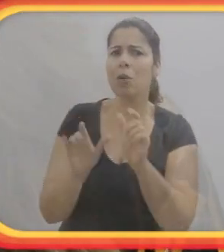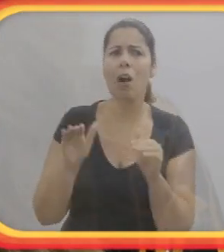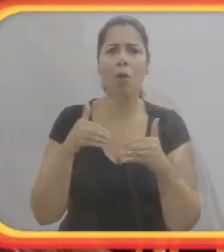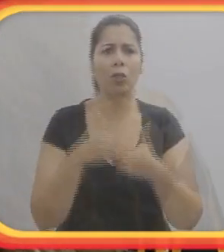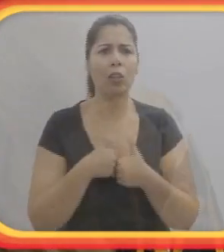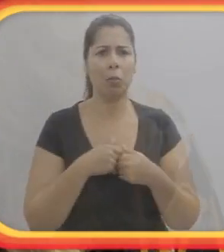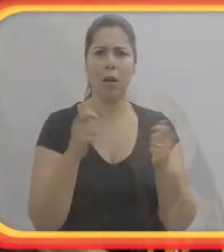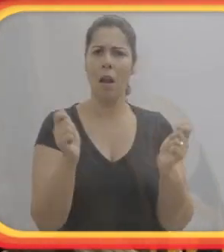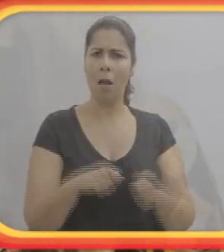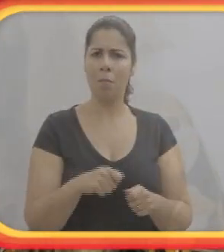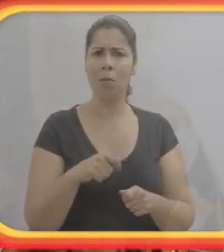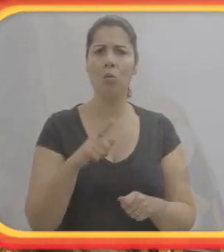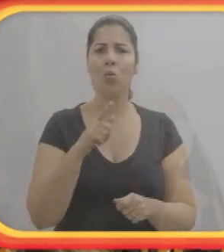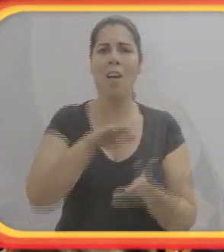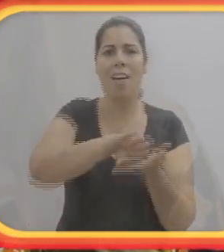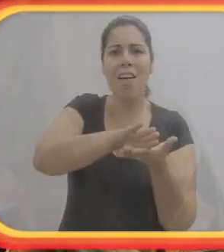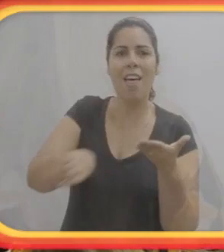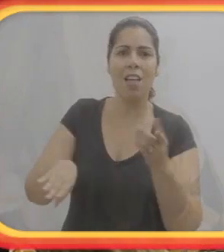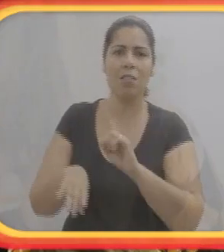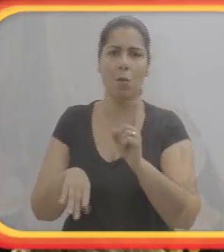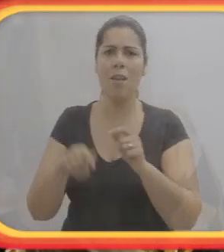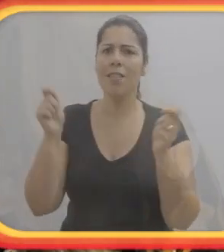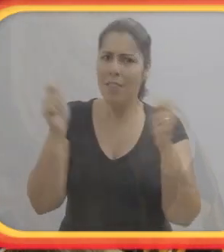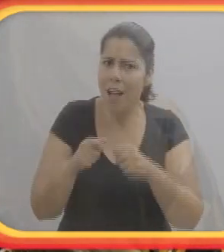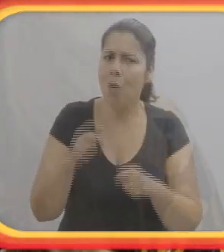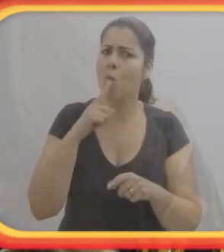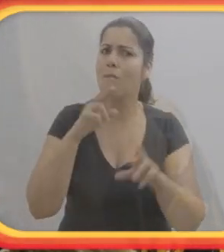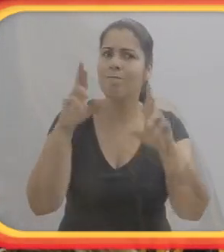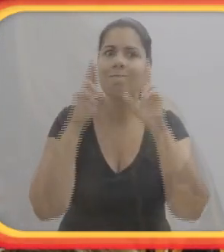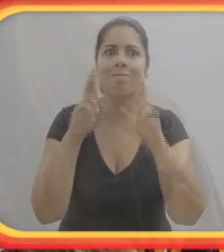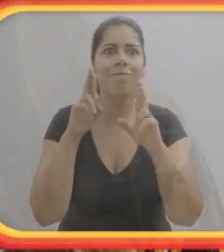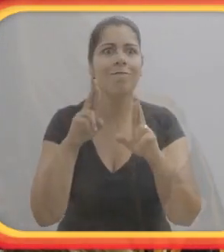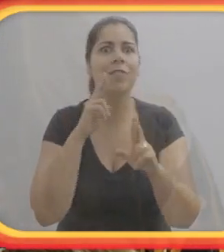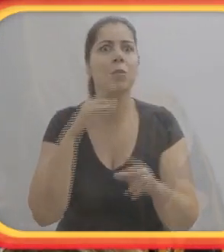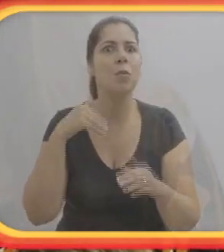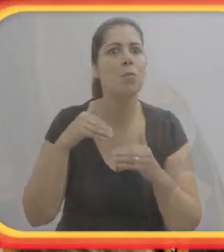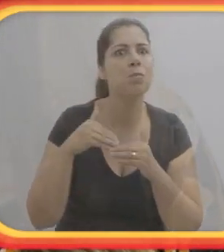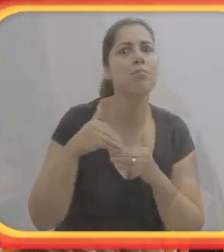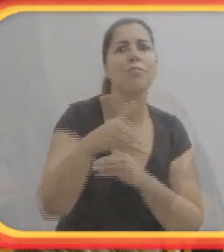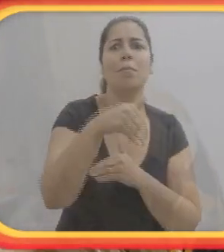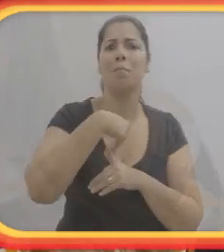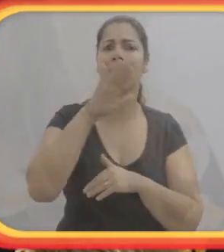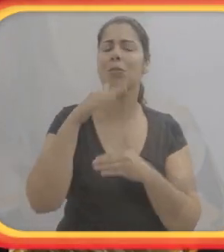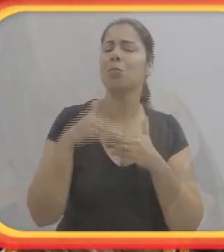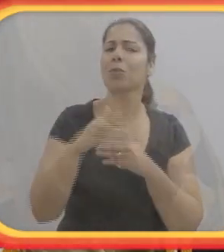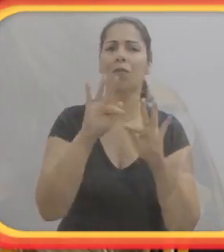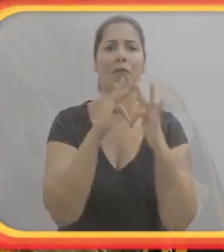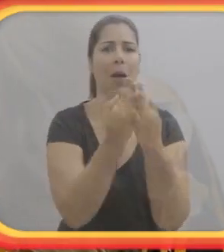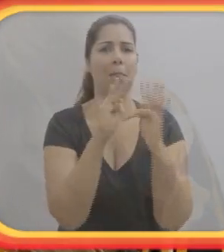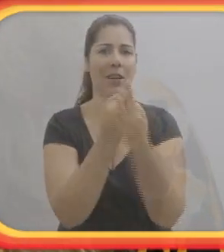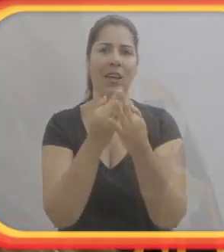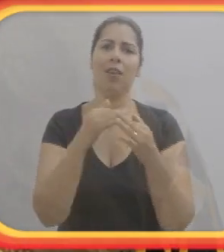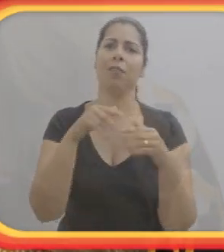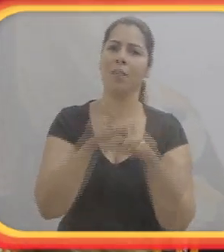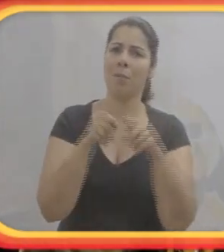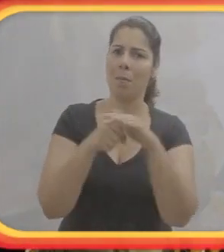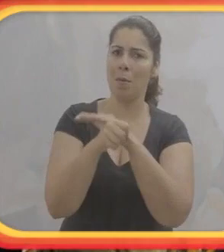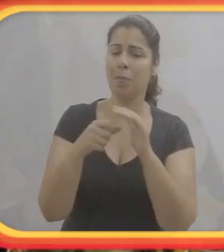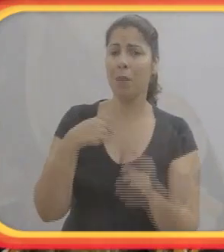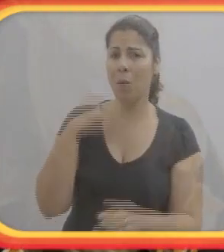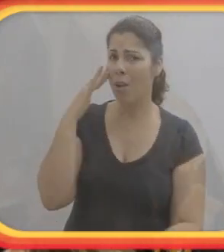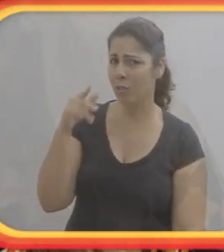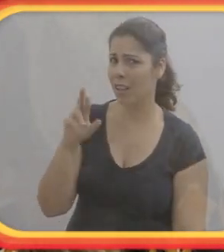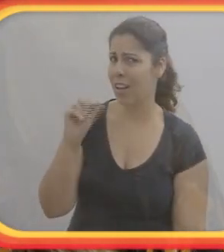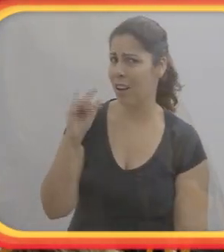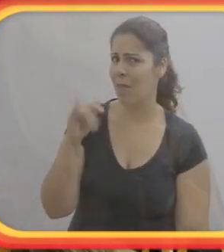pessoas do espectro têm de se encaixar no mercado de trabalho. Eu acho que isso prova o quanto muitas pessoas com